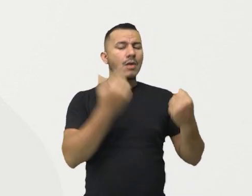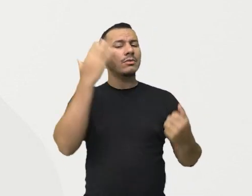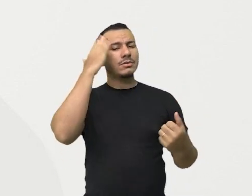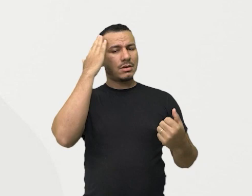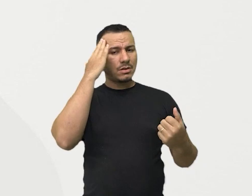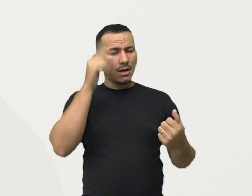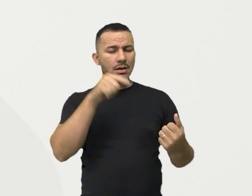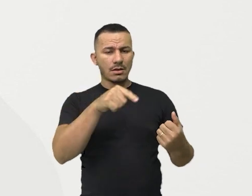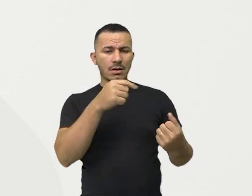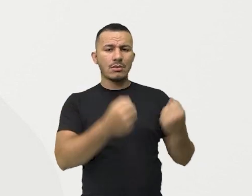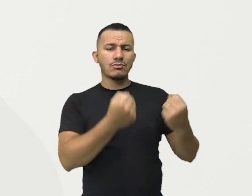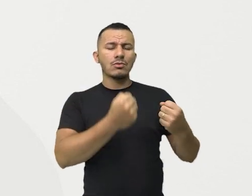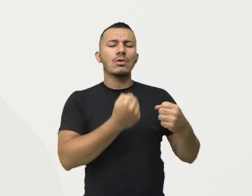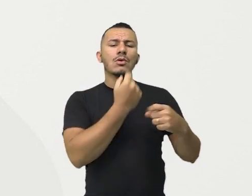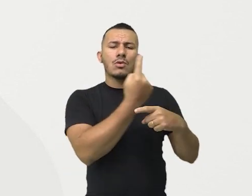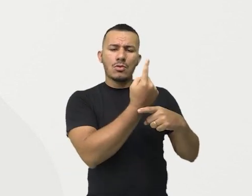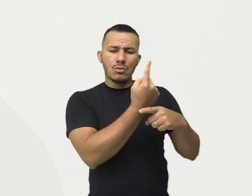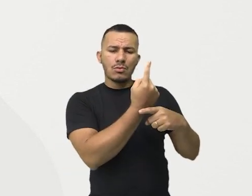foi usado